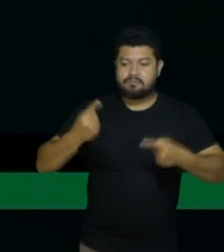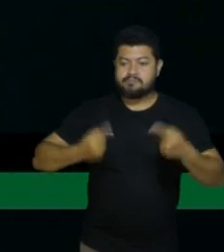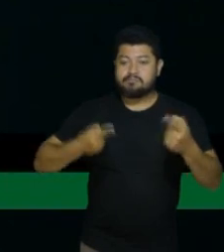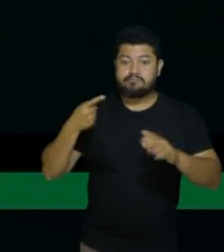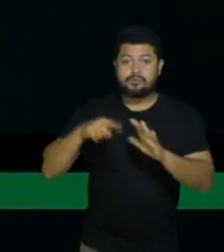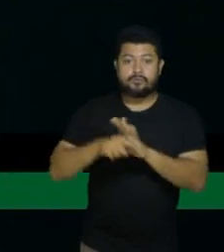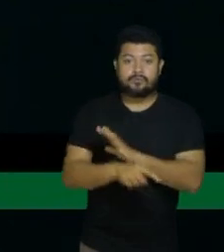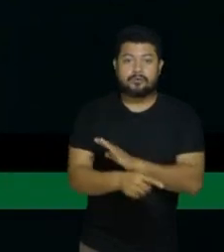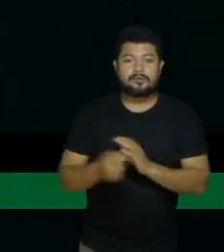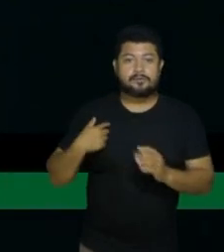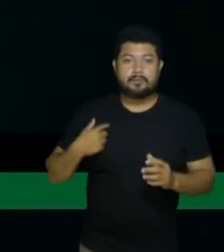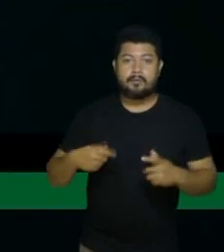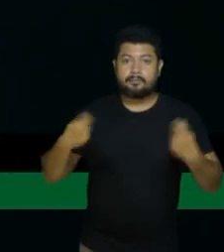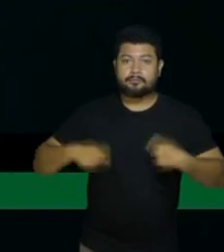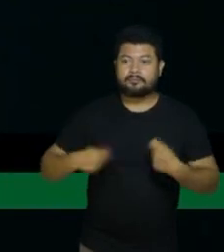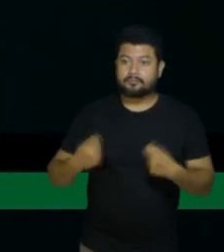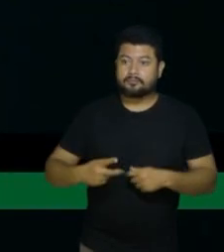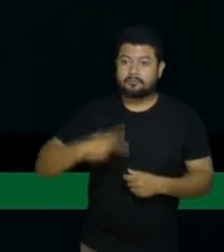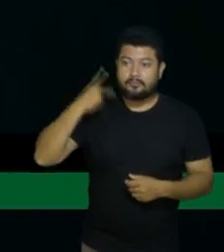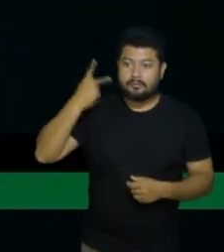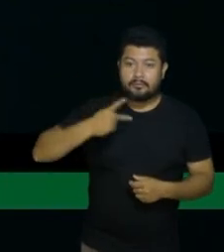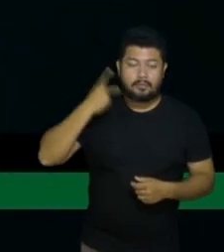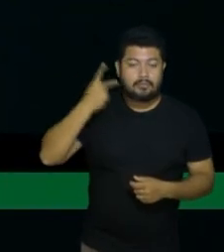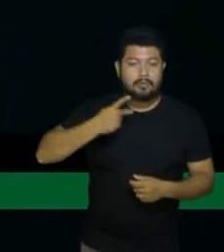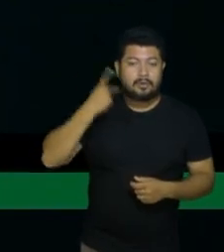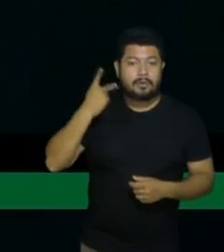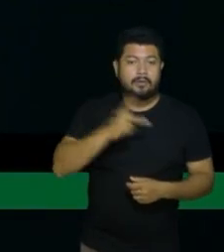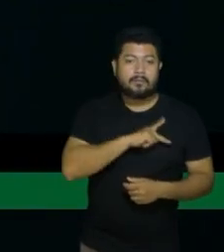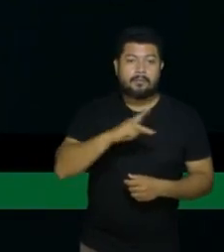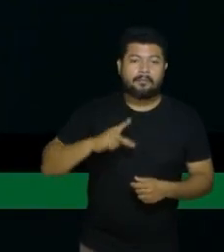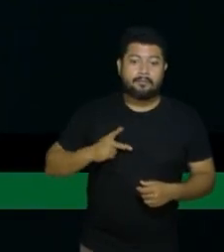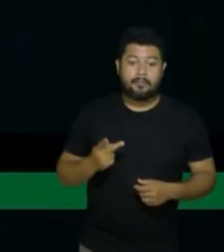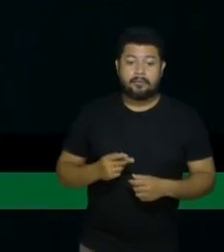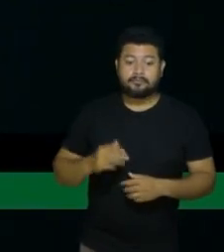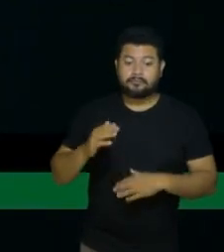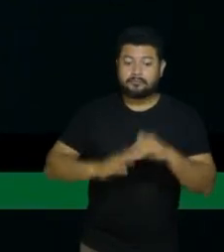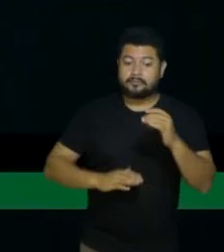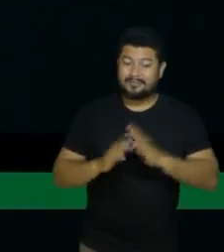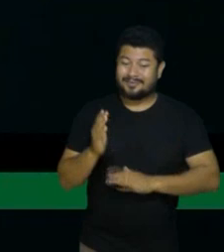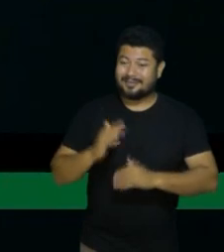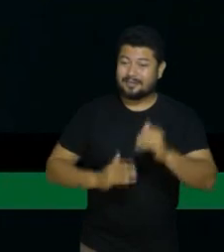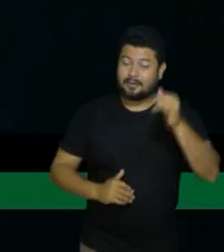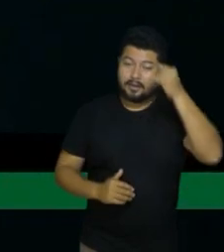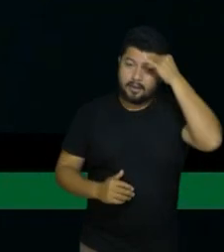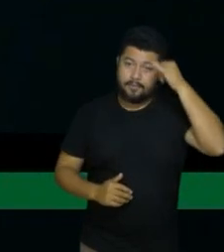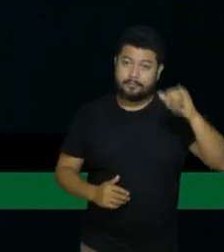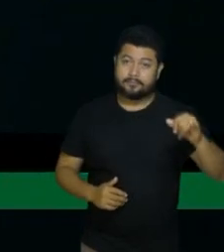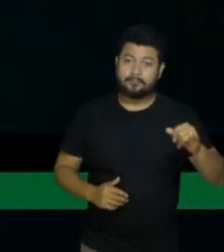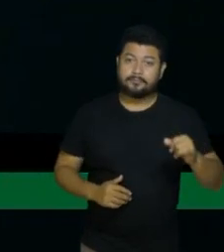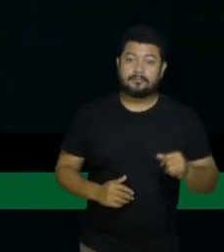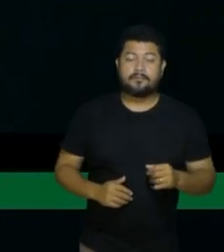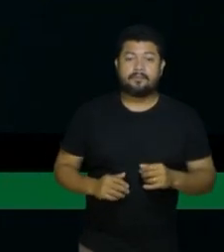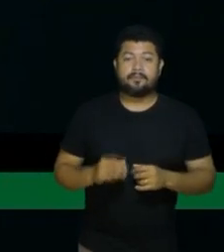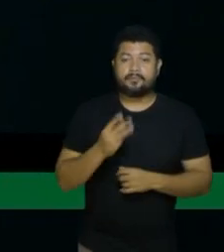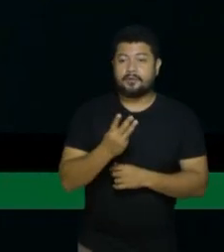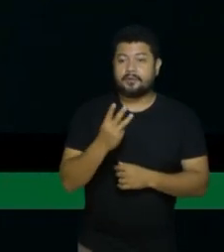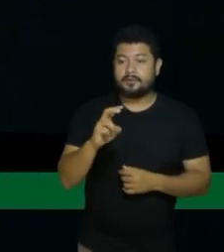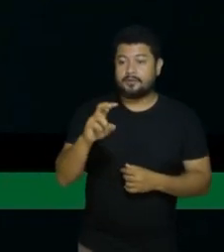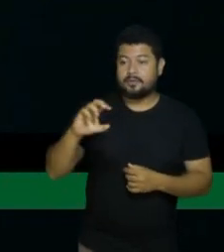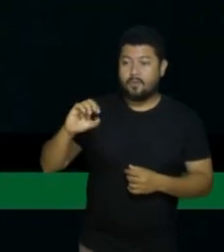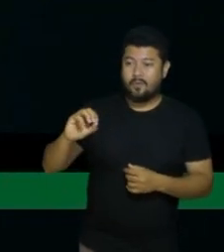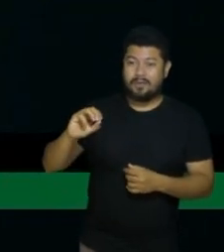públicas eficientes de prevenção são cerca de 350 municípios Gaúcho em situação de